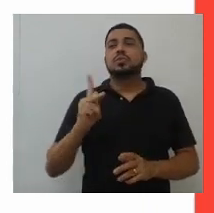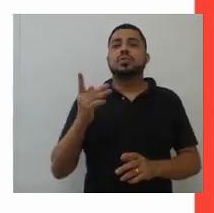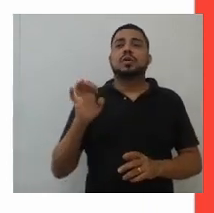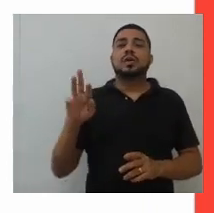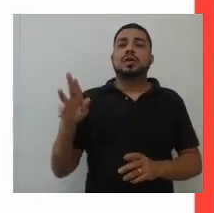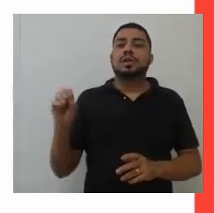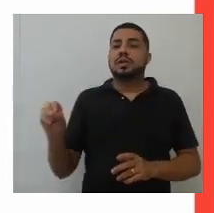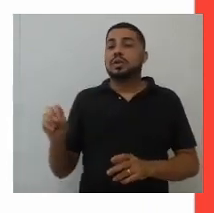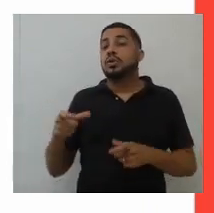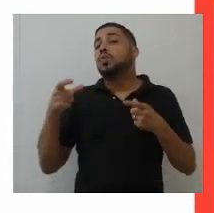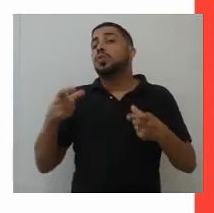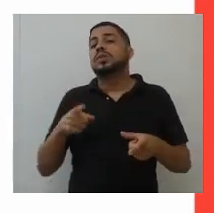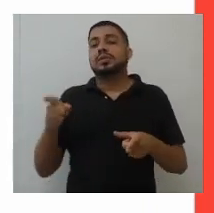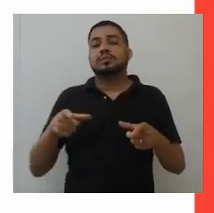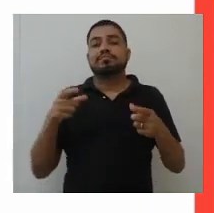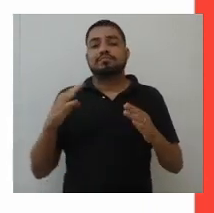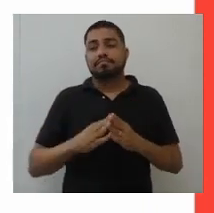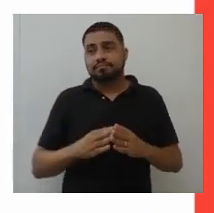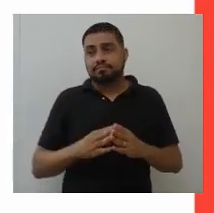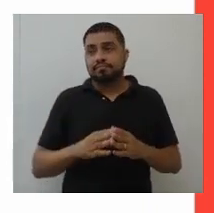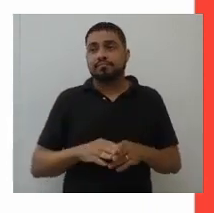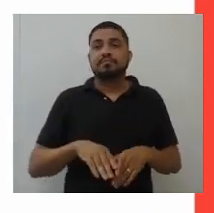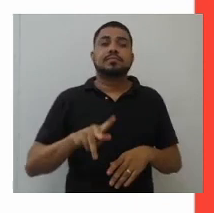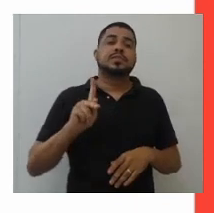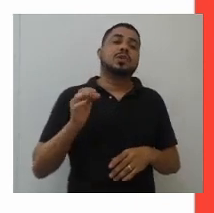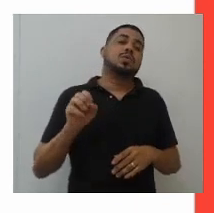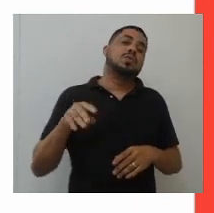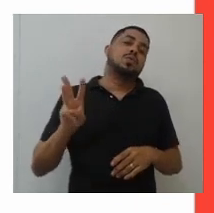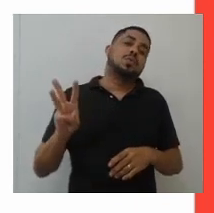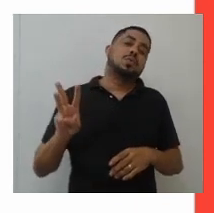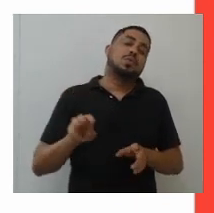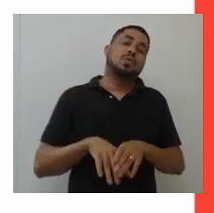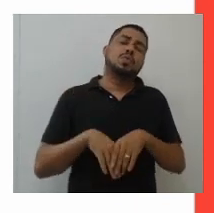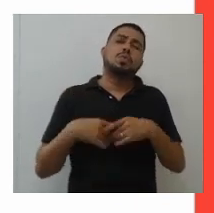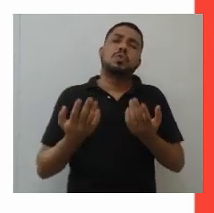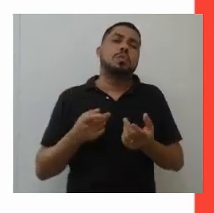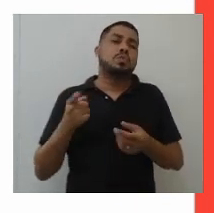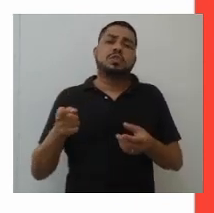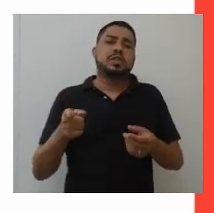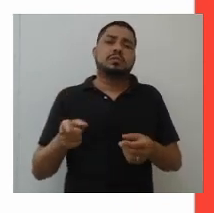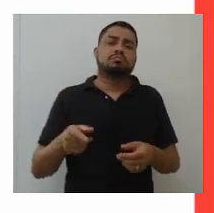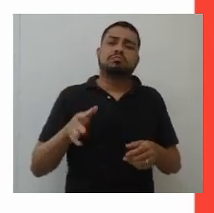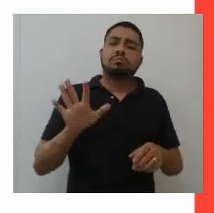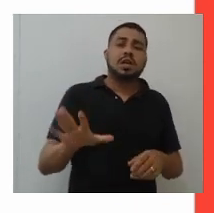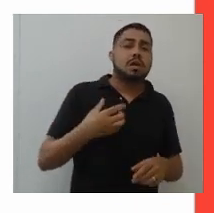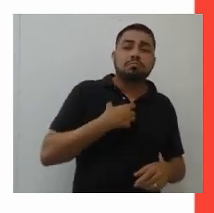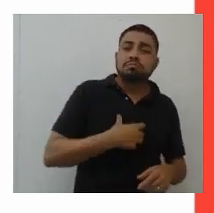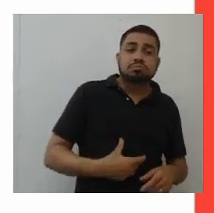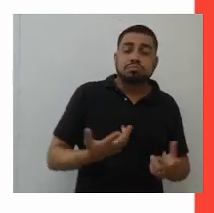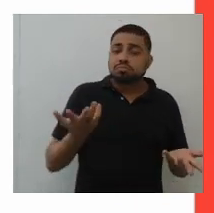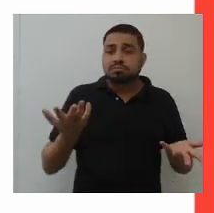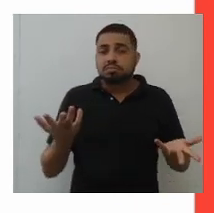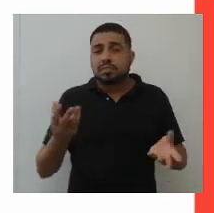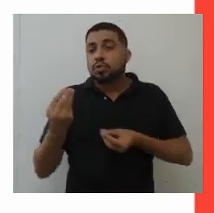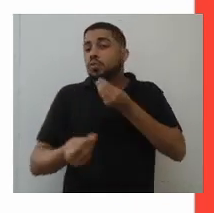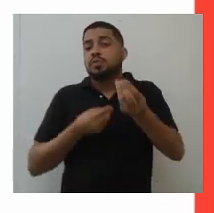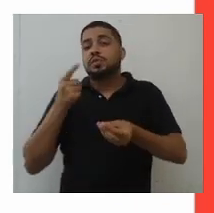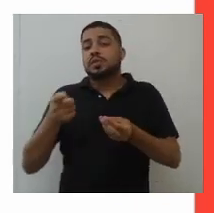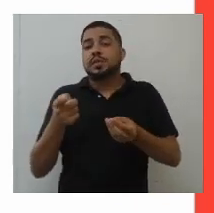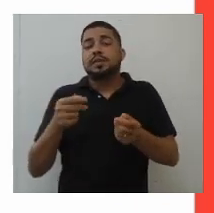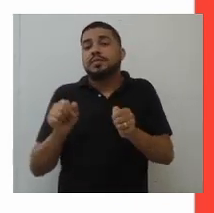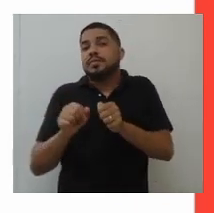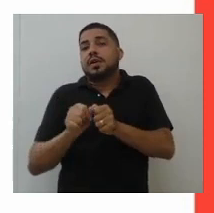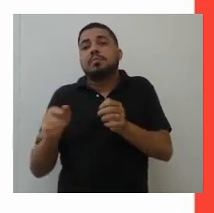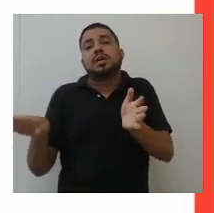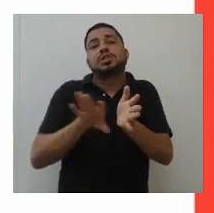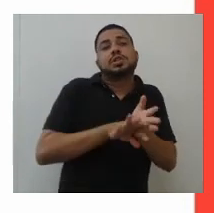mora, tá? E o how, perguntando sobre modo, né? Como você está? How are you? Como você faz para chegar até